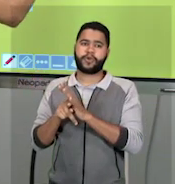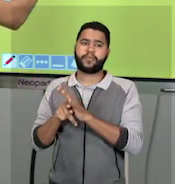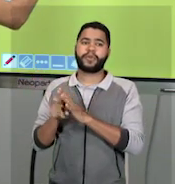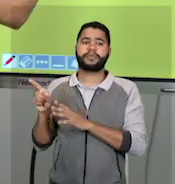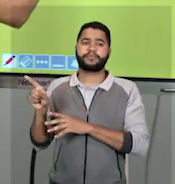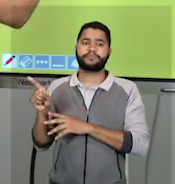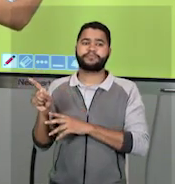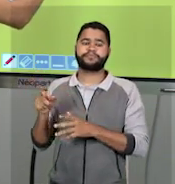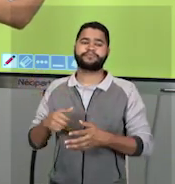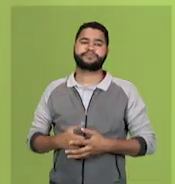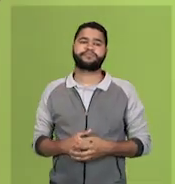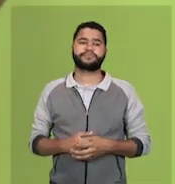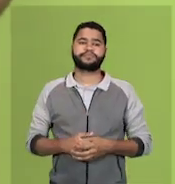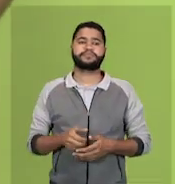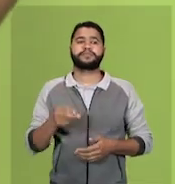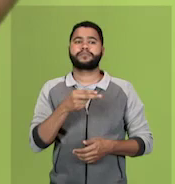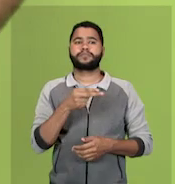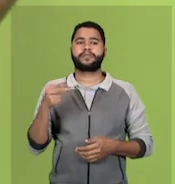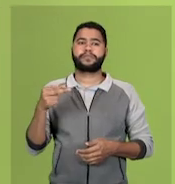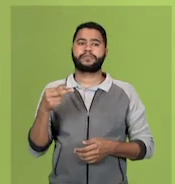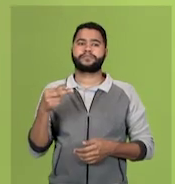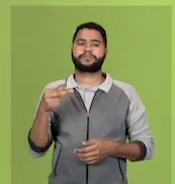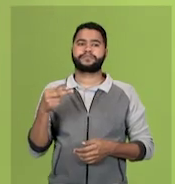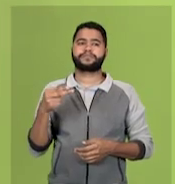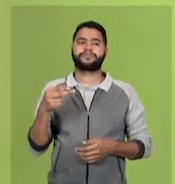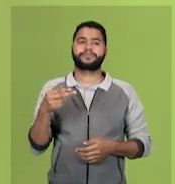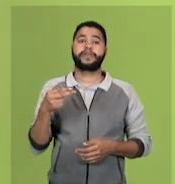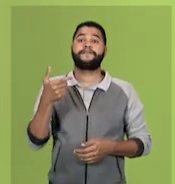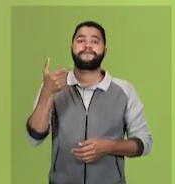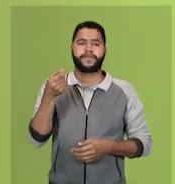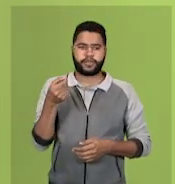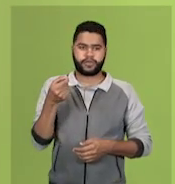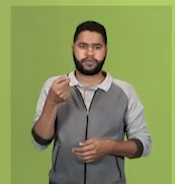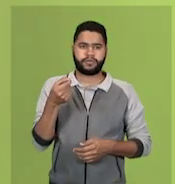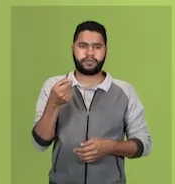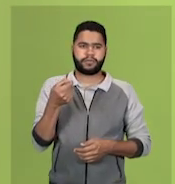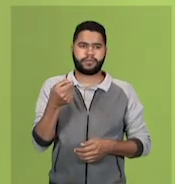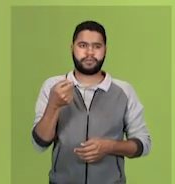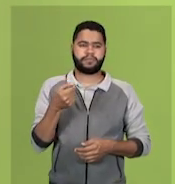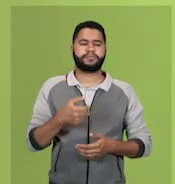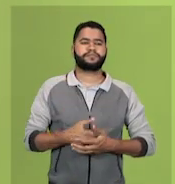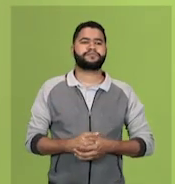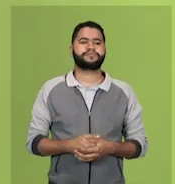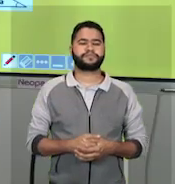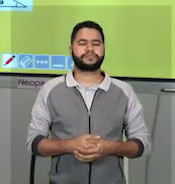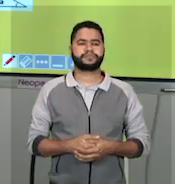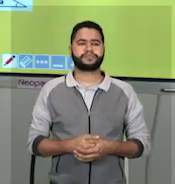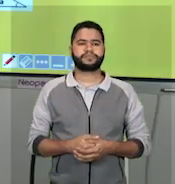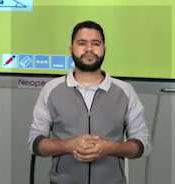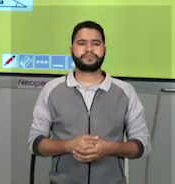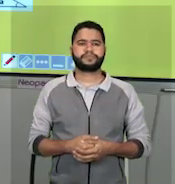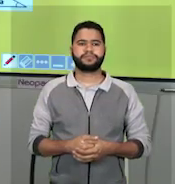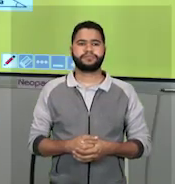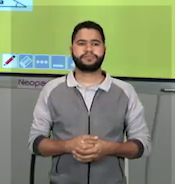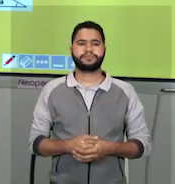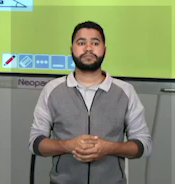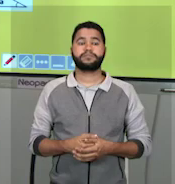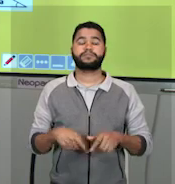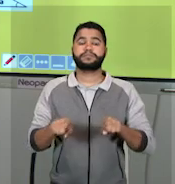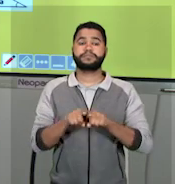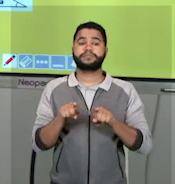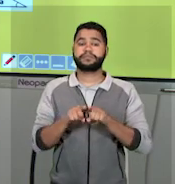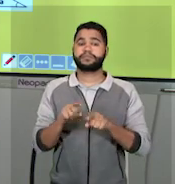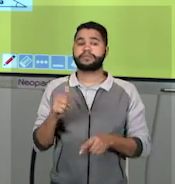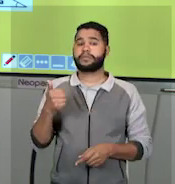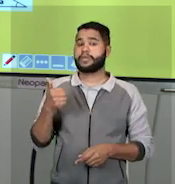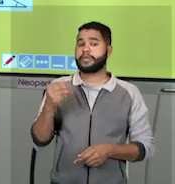hipotenusa é igual a 20 graus, não, 20. Não tem unidade, então é 20. E eu tenho 10